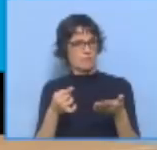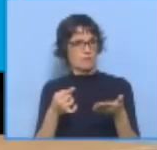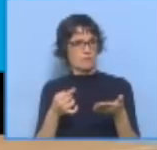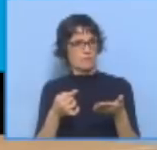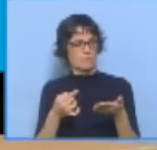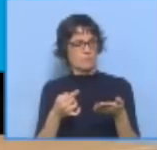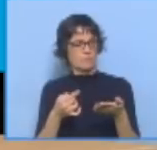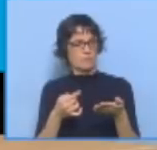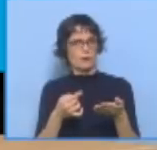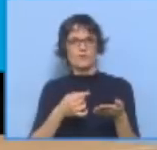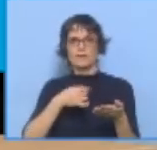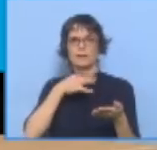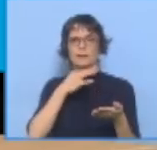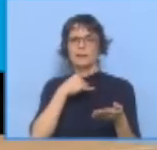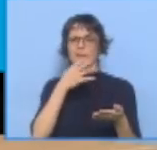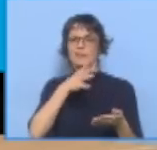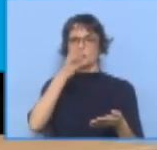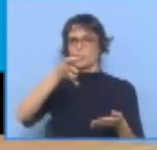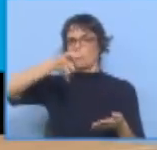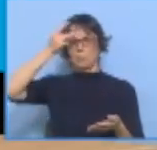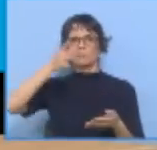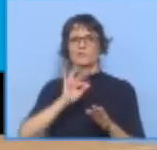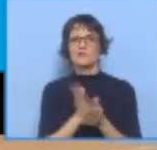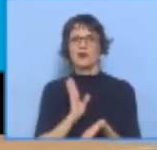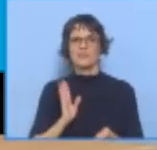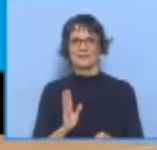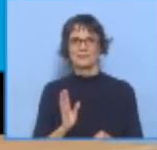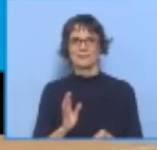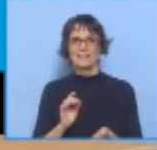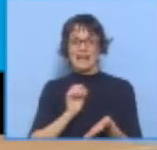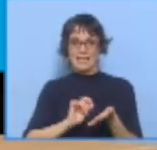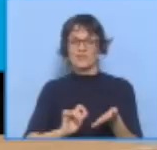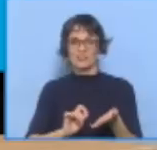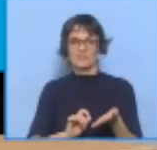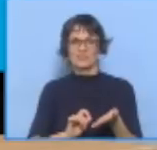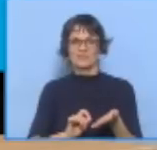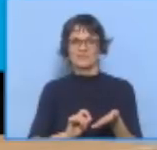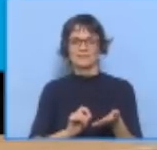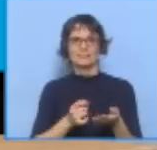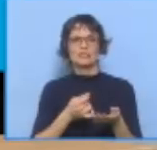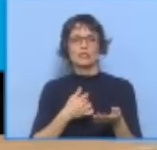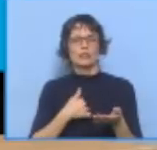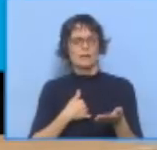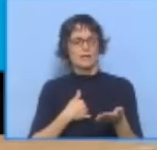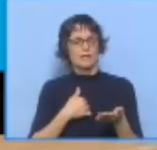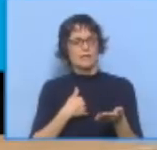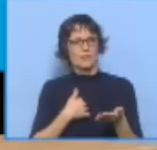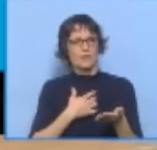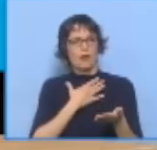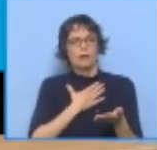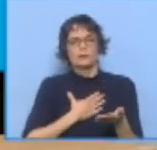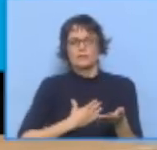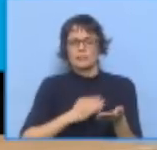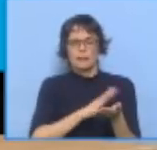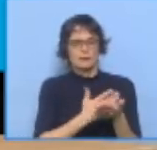do coração. Mandou uma nota ao responsável principal pela tradução, a dizer: não imagina quanto eu saboreei a tradução